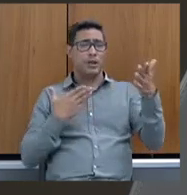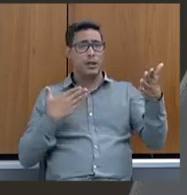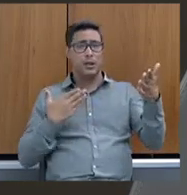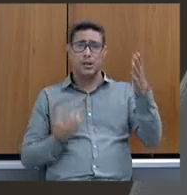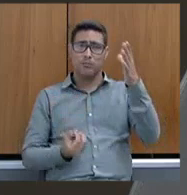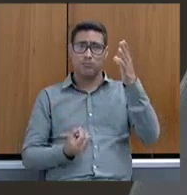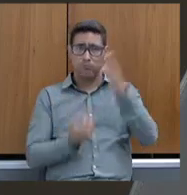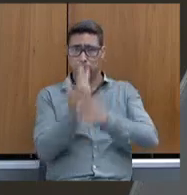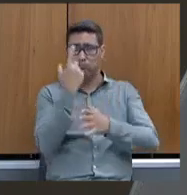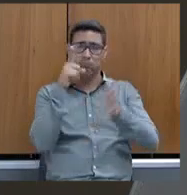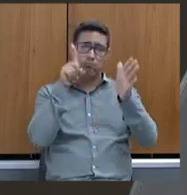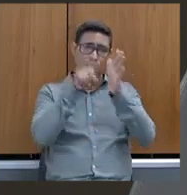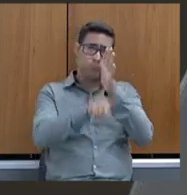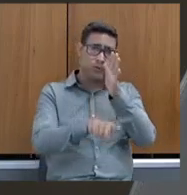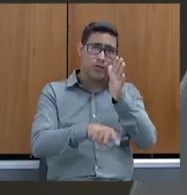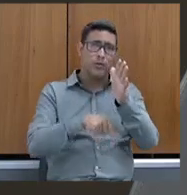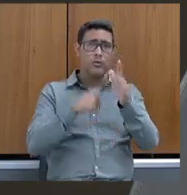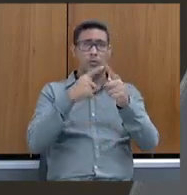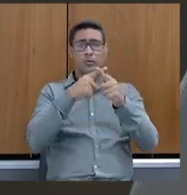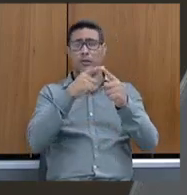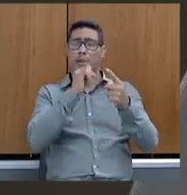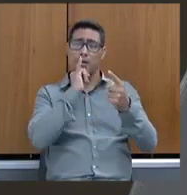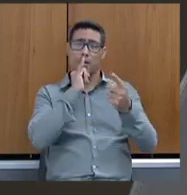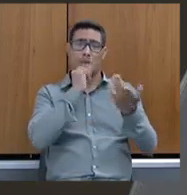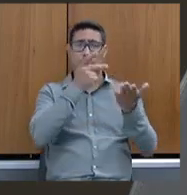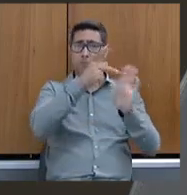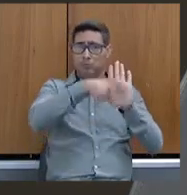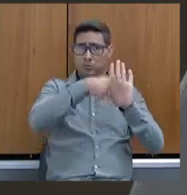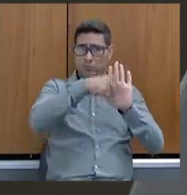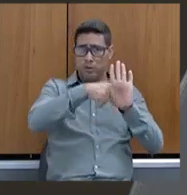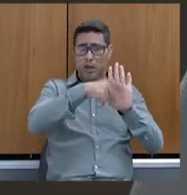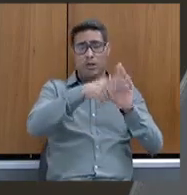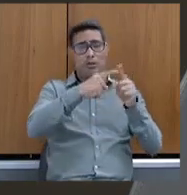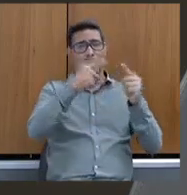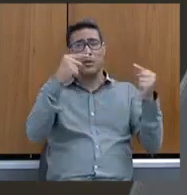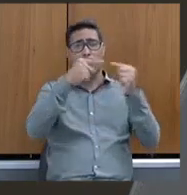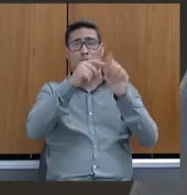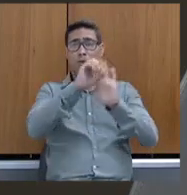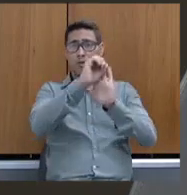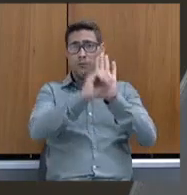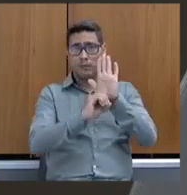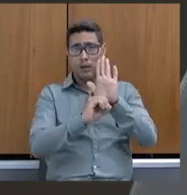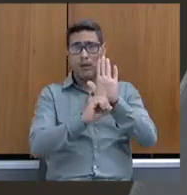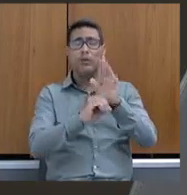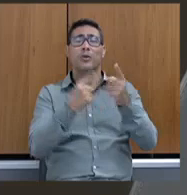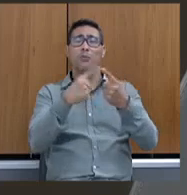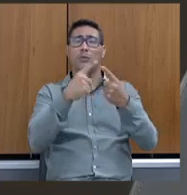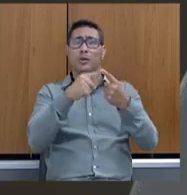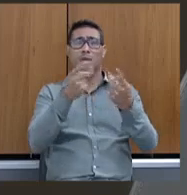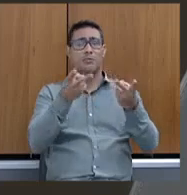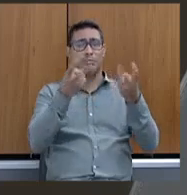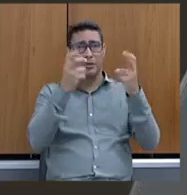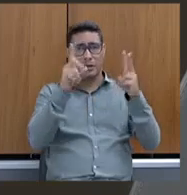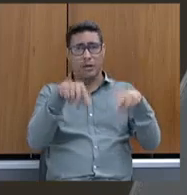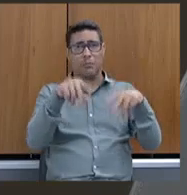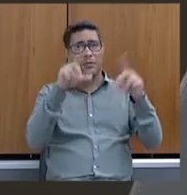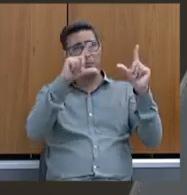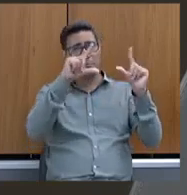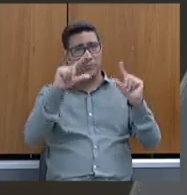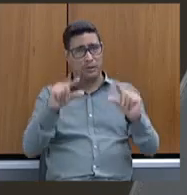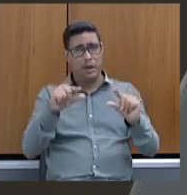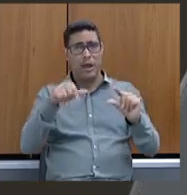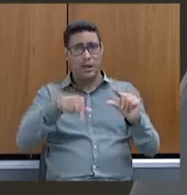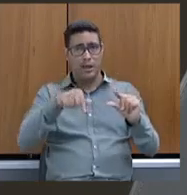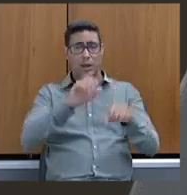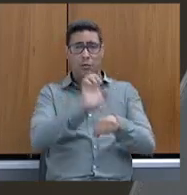em proporção projeto interessante essa questão orçamentária porque do ponto de vista do volume ainda é muito pequeno eu tô dizendo do Estado tão grande